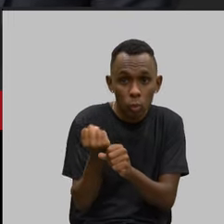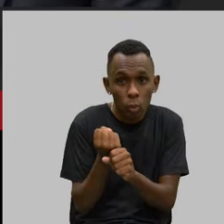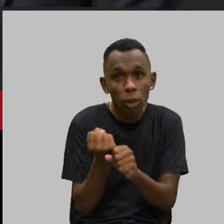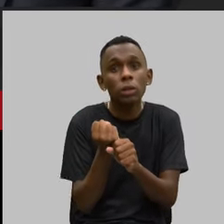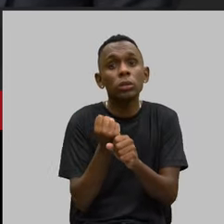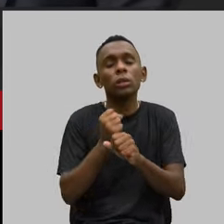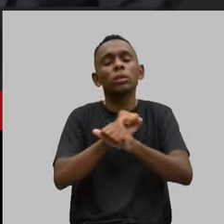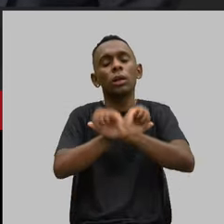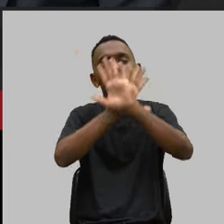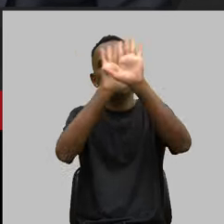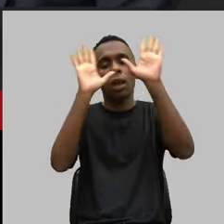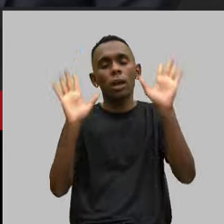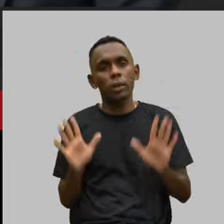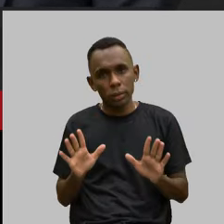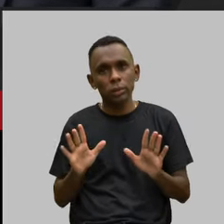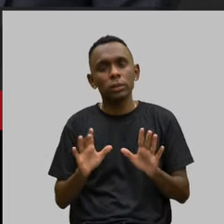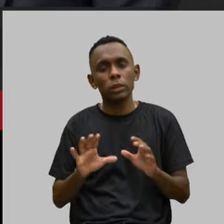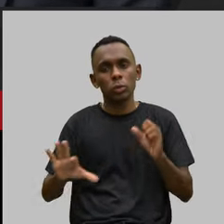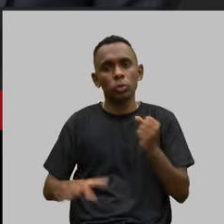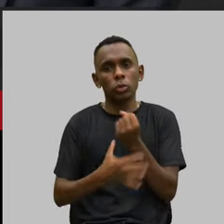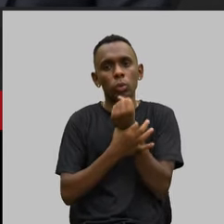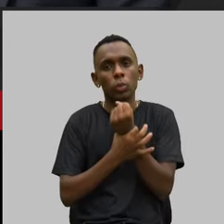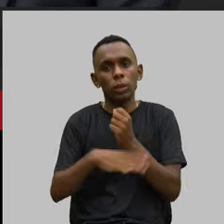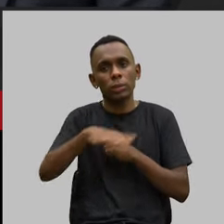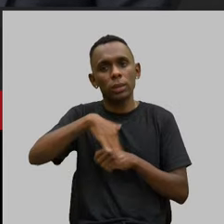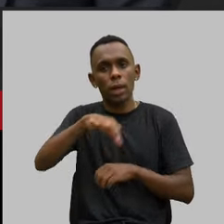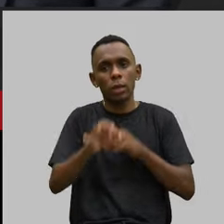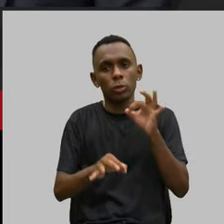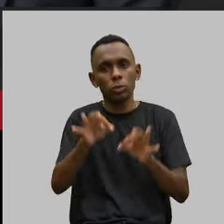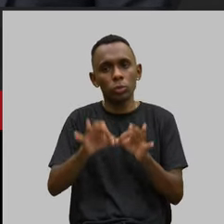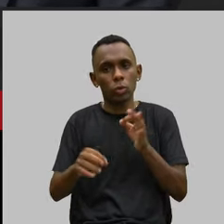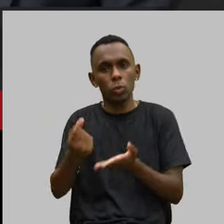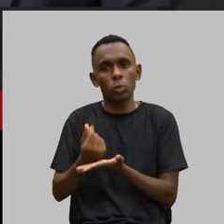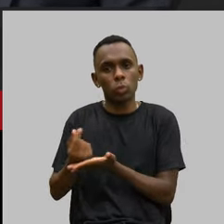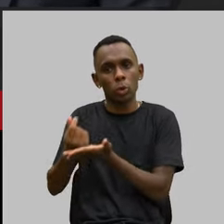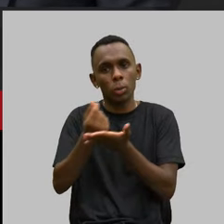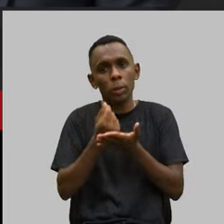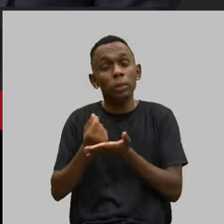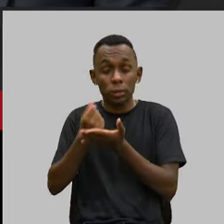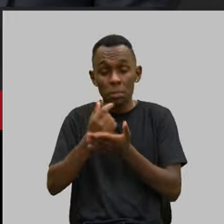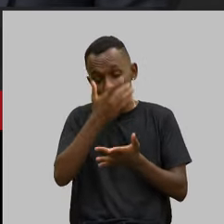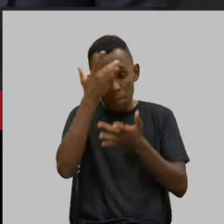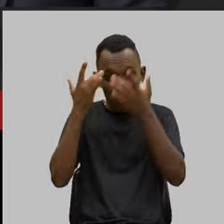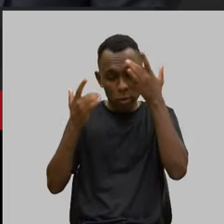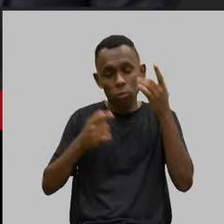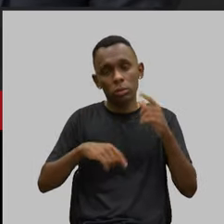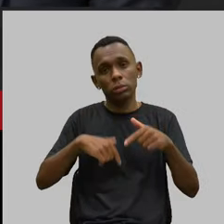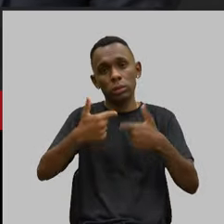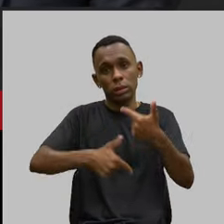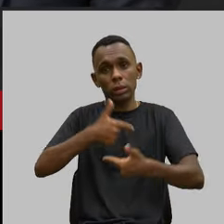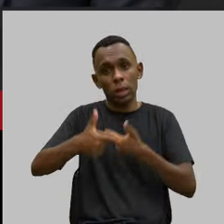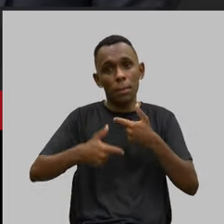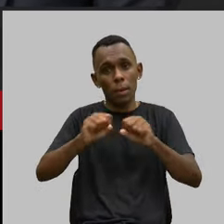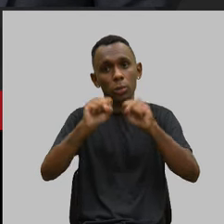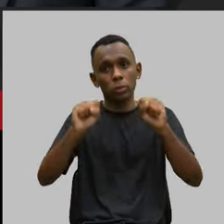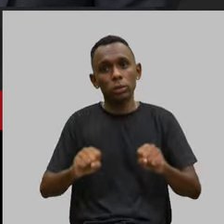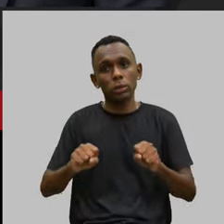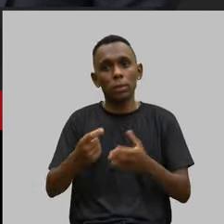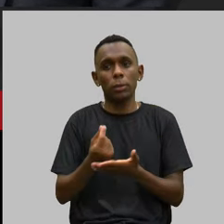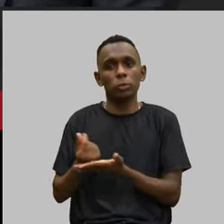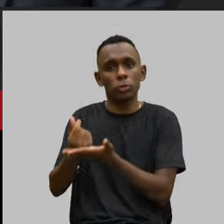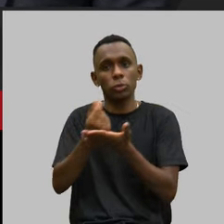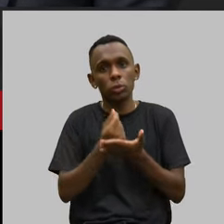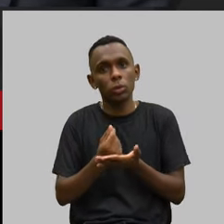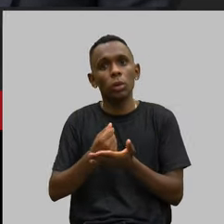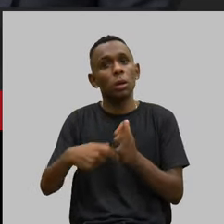quê transparência segurança jurídica tributária para Quem opera esse sistema tributário que são